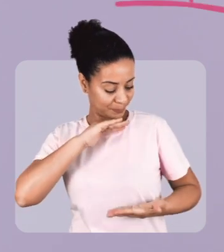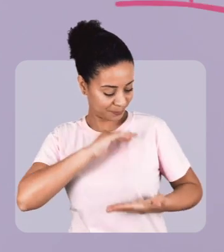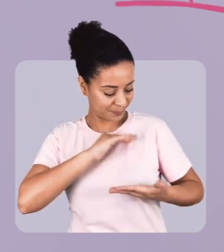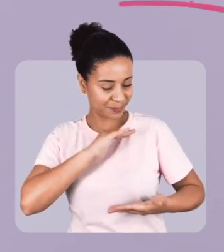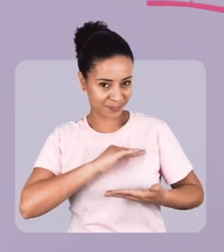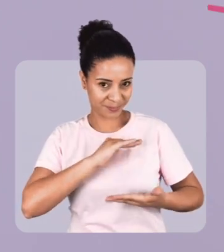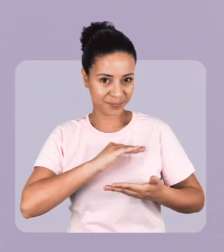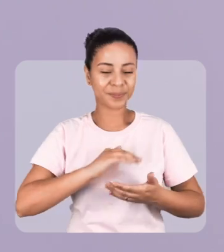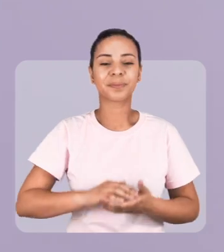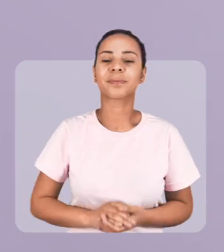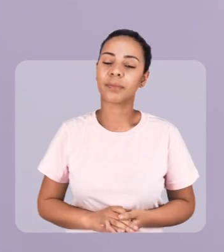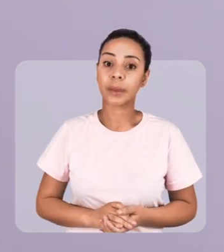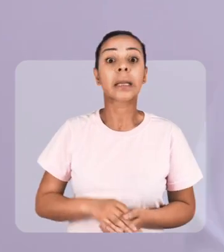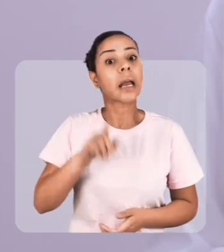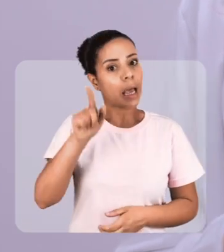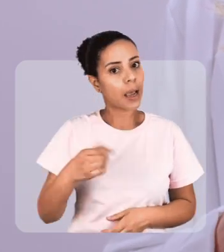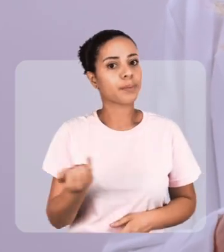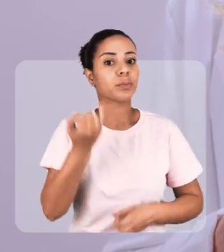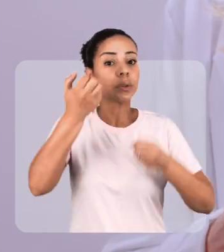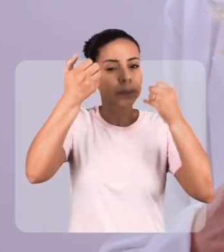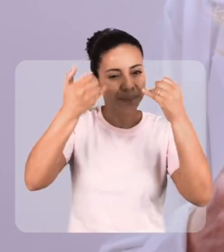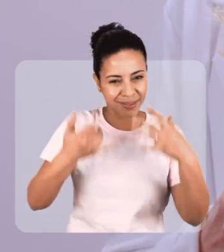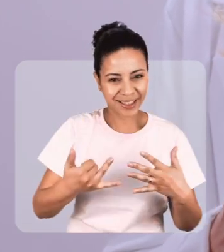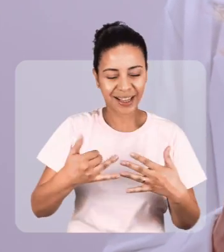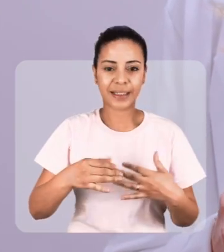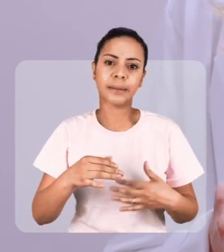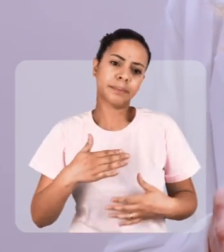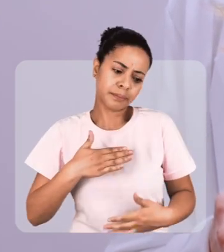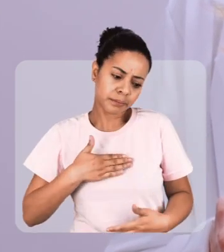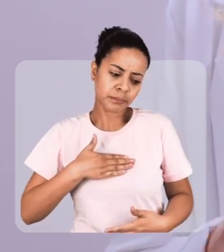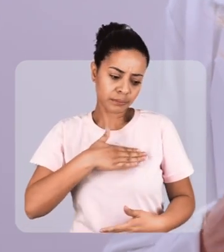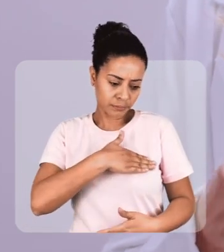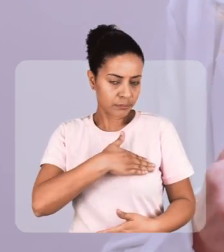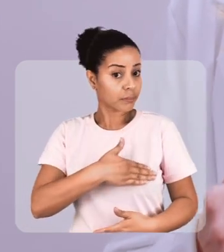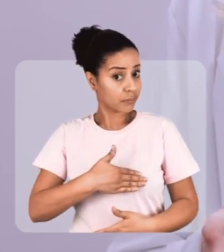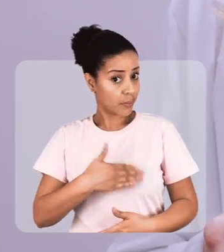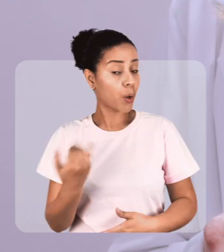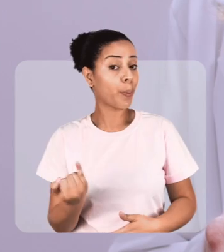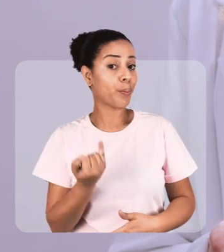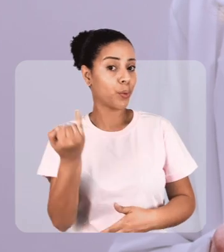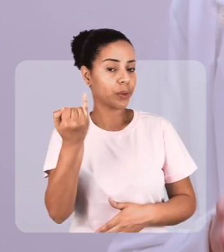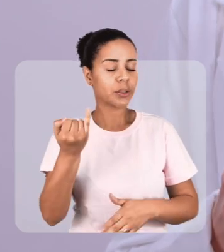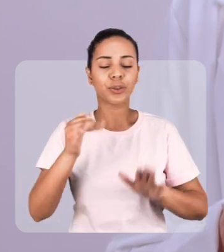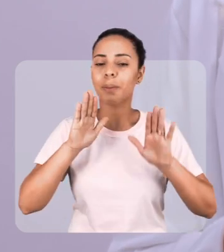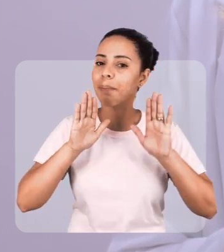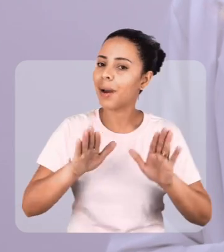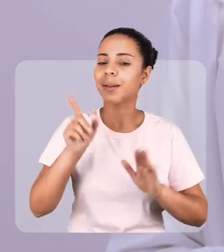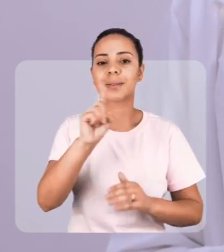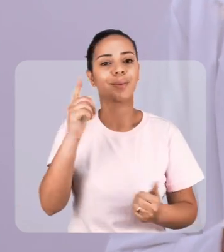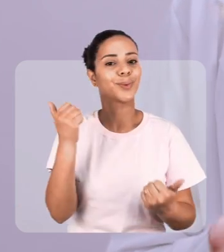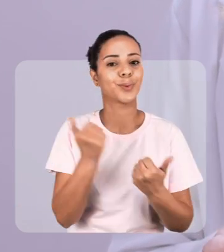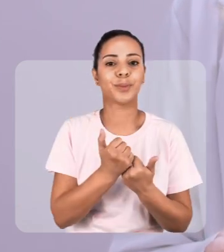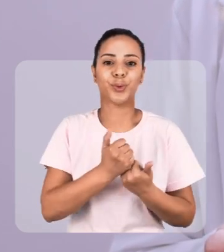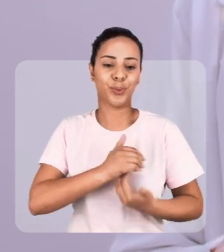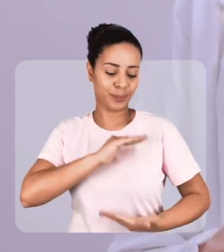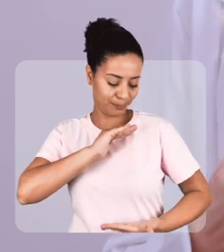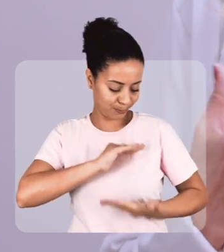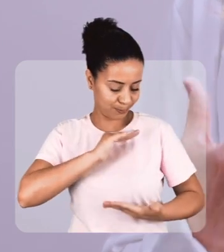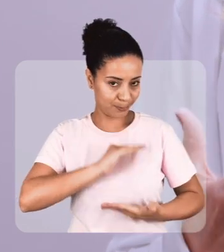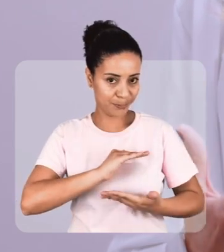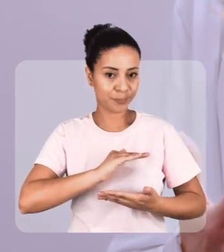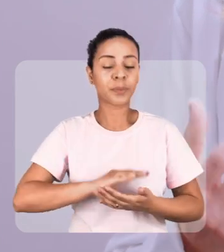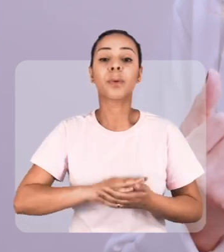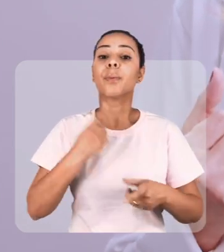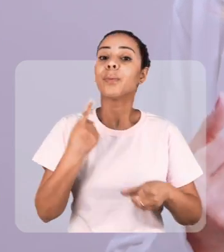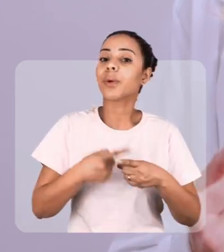com a mamografia. Acho sempre importante ressaltar que o autoexame da mama, apesar de importante, não substitui a mamografia.